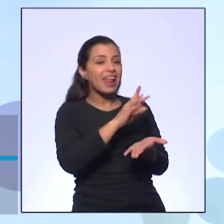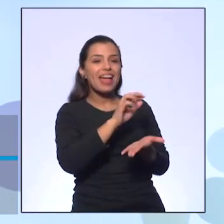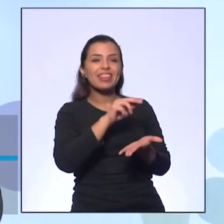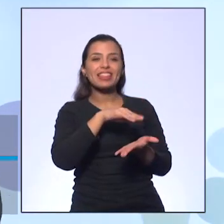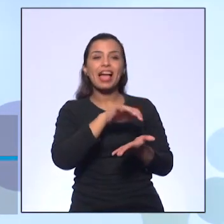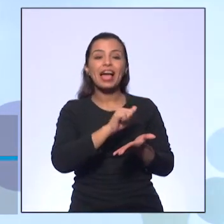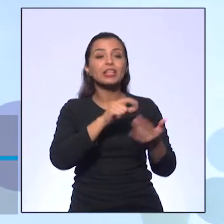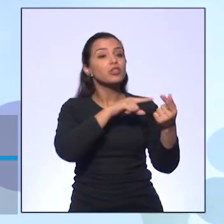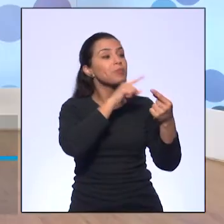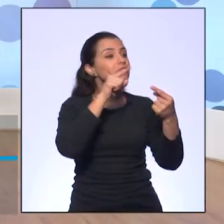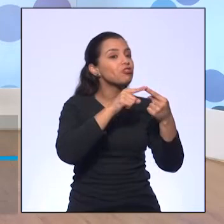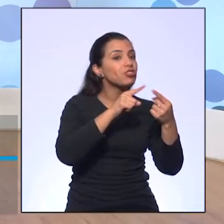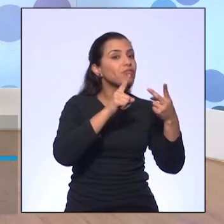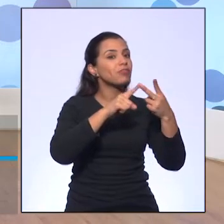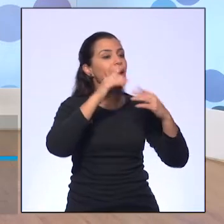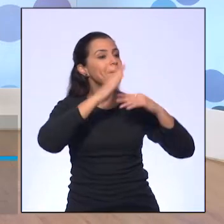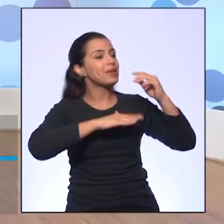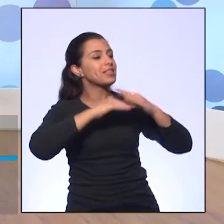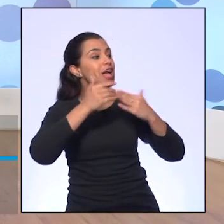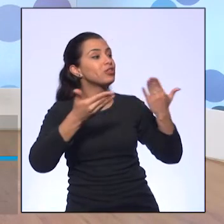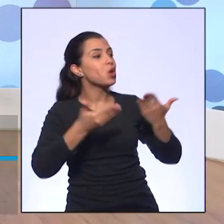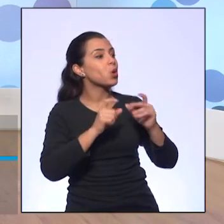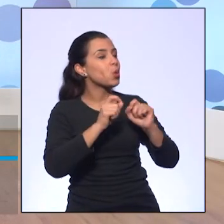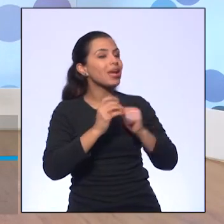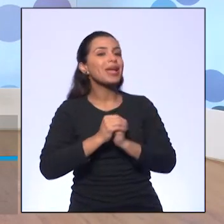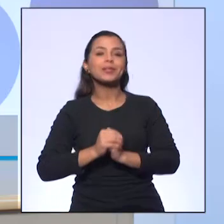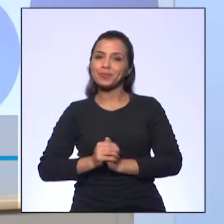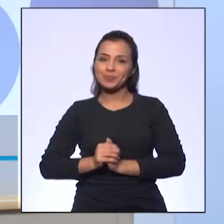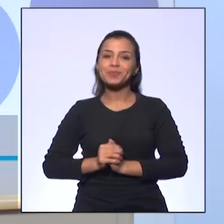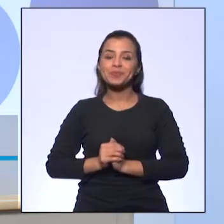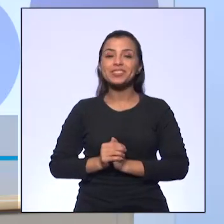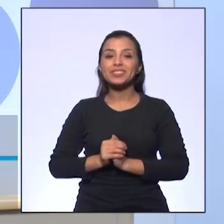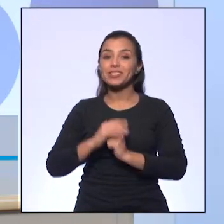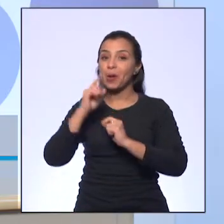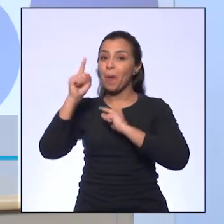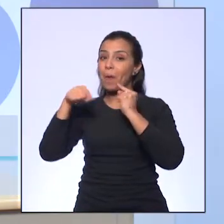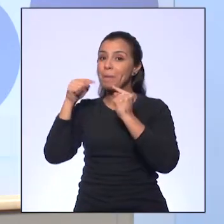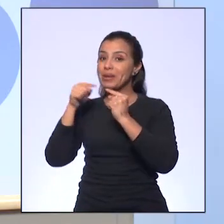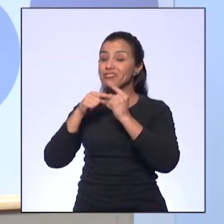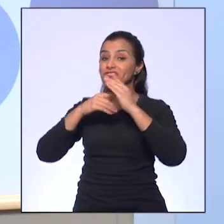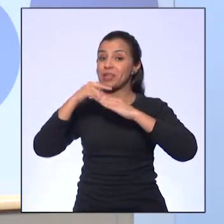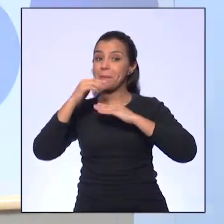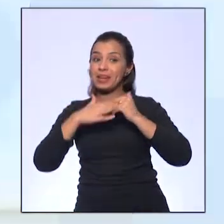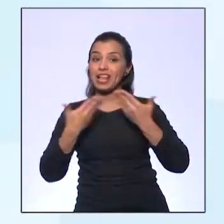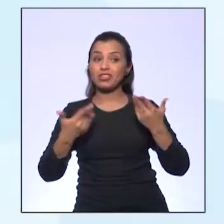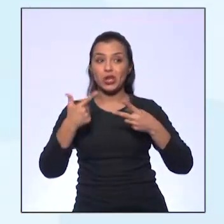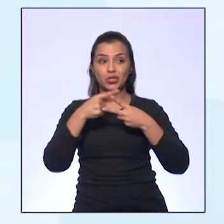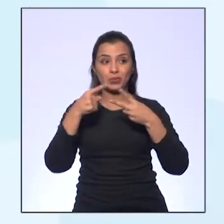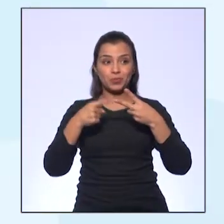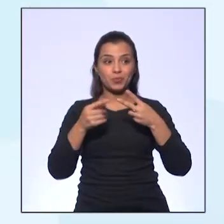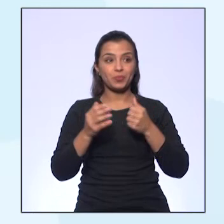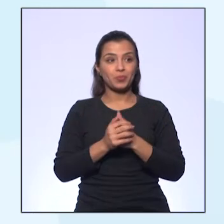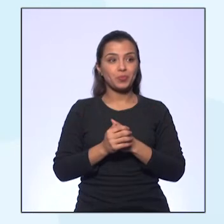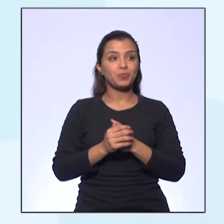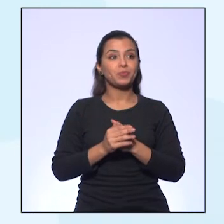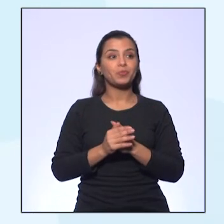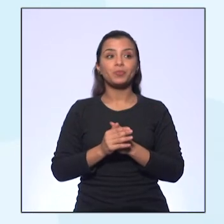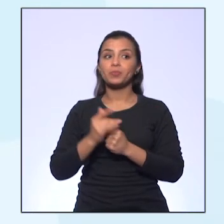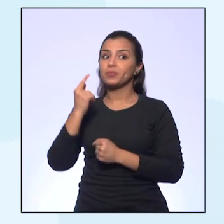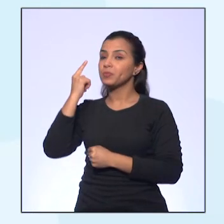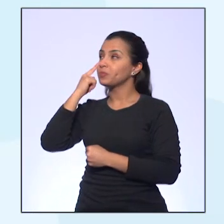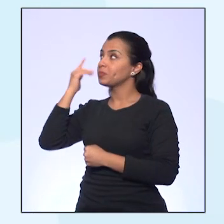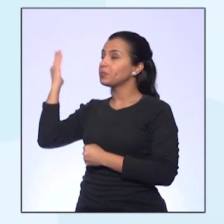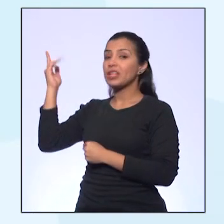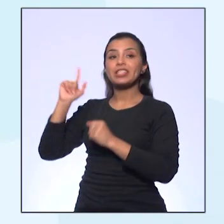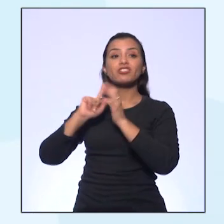os objetivos e as habilidades que vamos mobilizar hoje? Então, vamos aí para os objetivos e as habilidades. Essa questão do gênero, ainda mais nesse momento